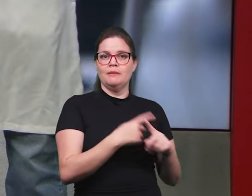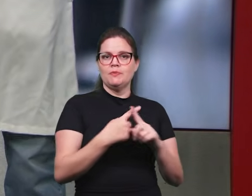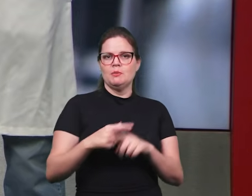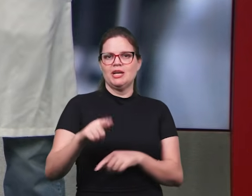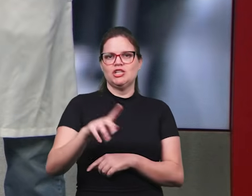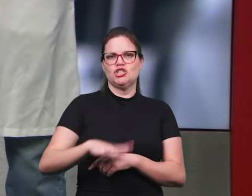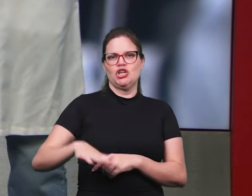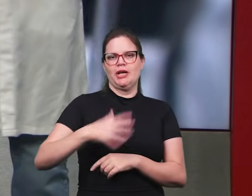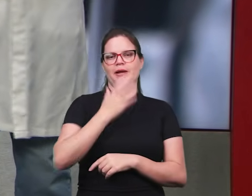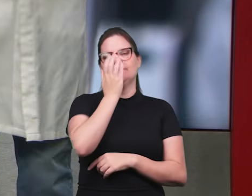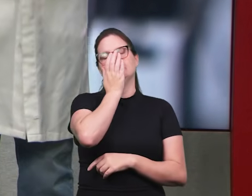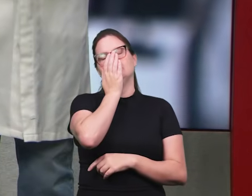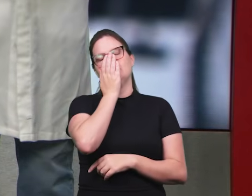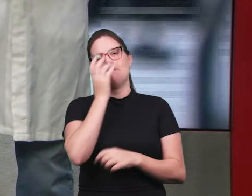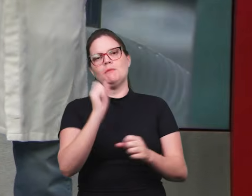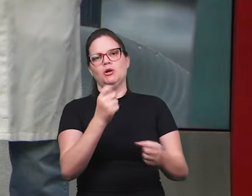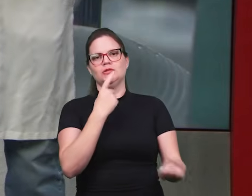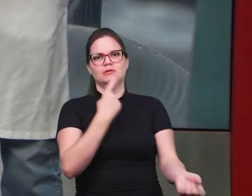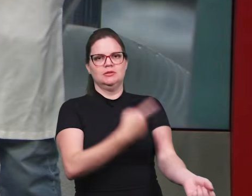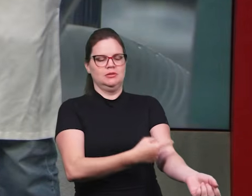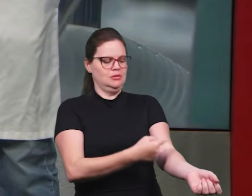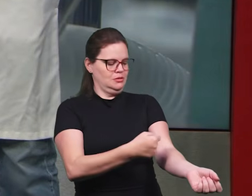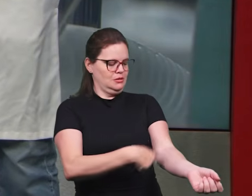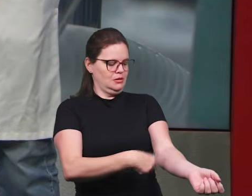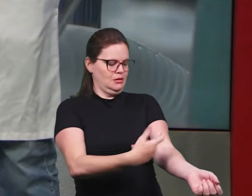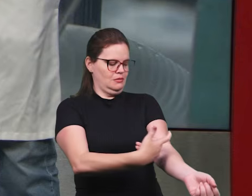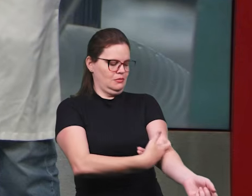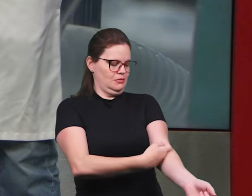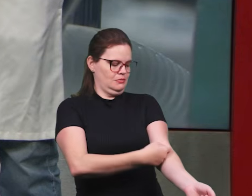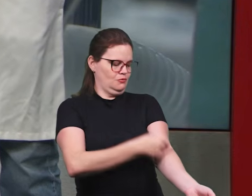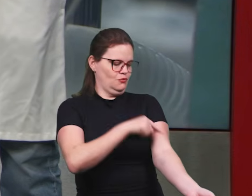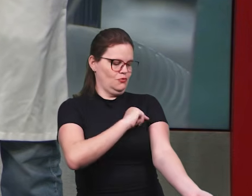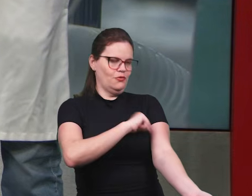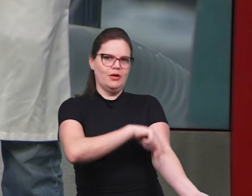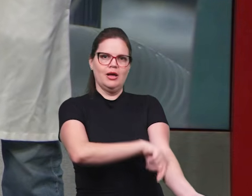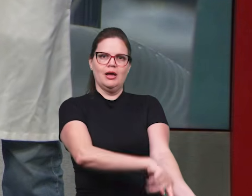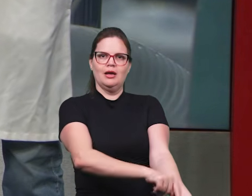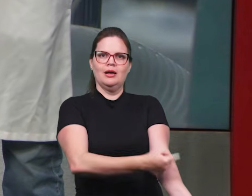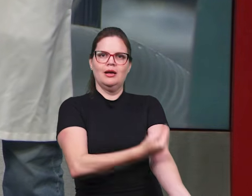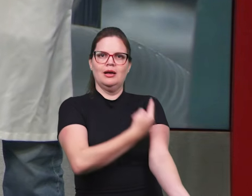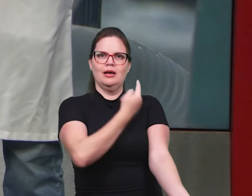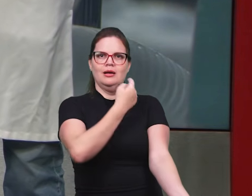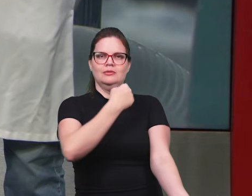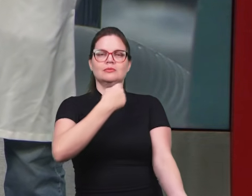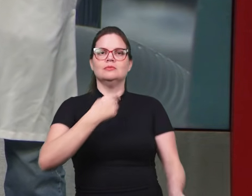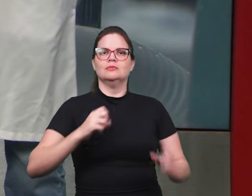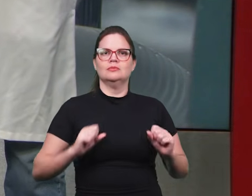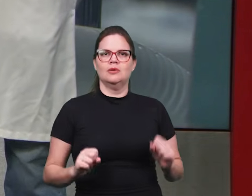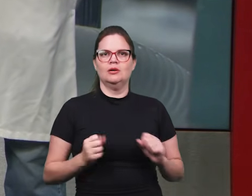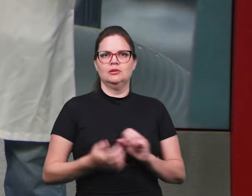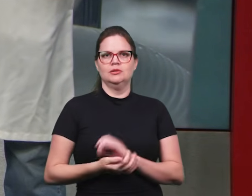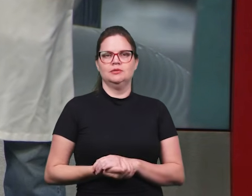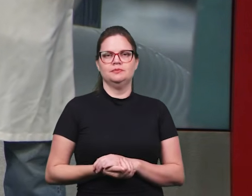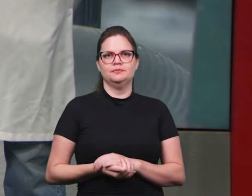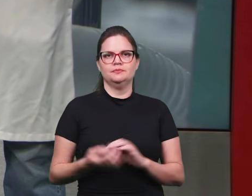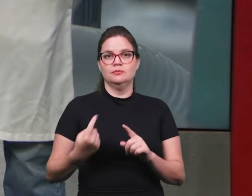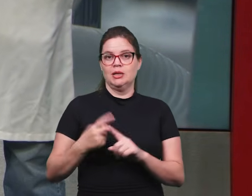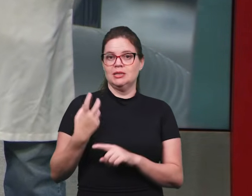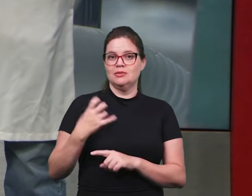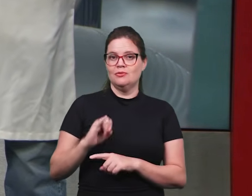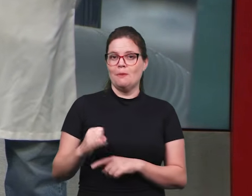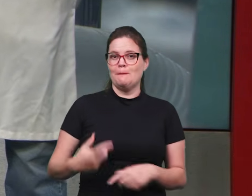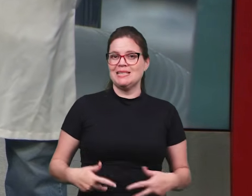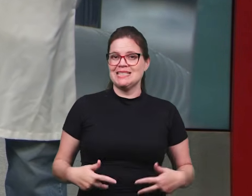pode ser anestesia venosa pura. Tem situações de cirurgia, por exemplo, você vai fazer uma